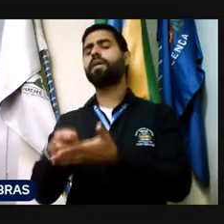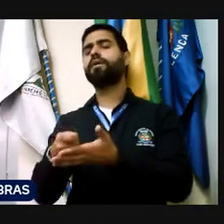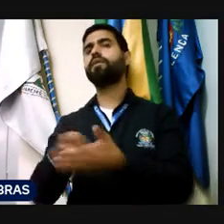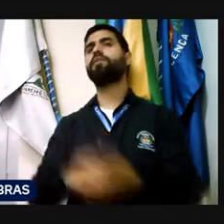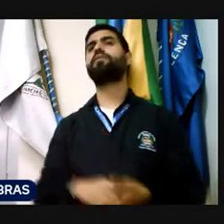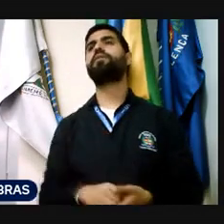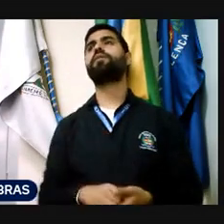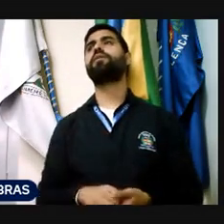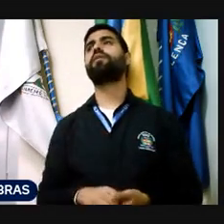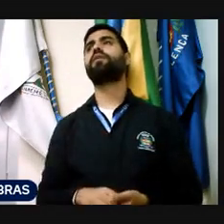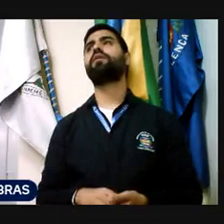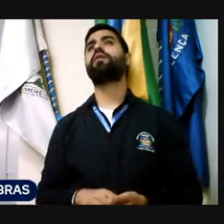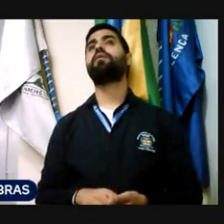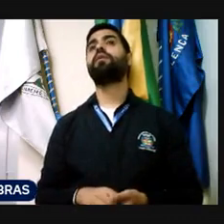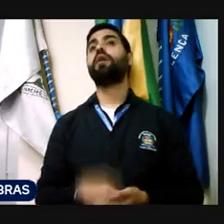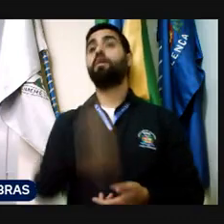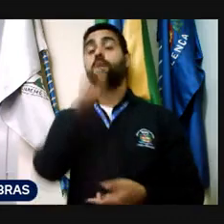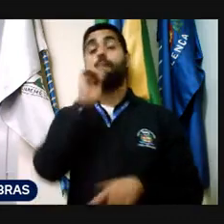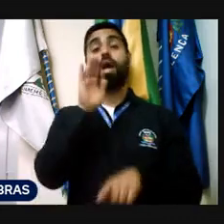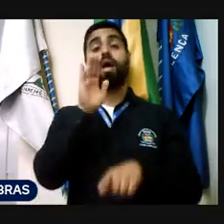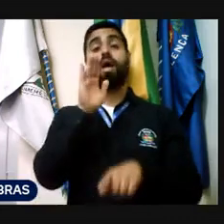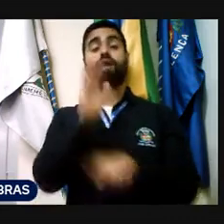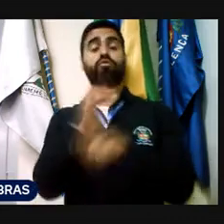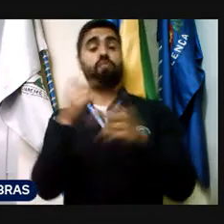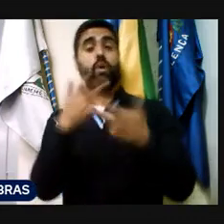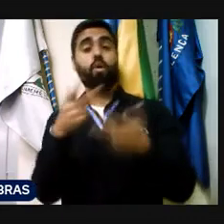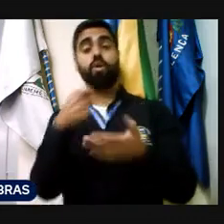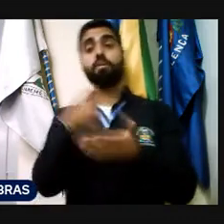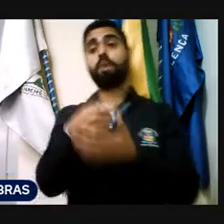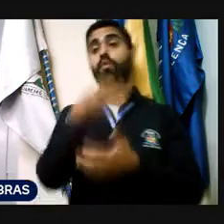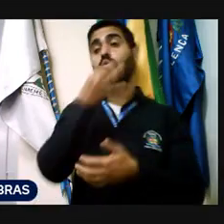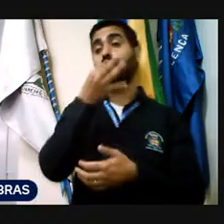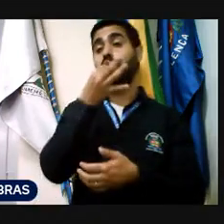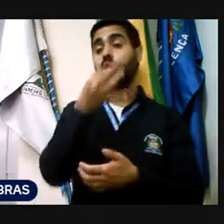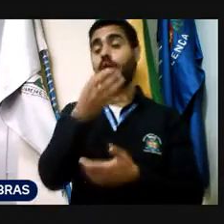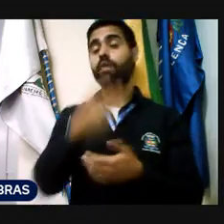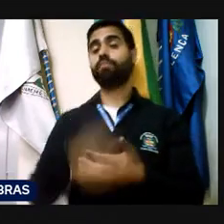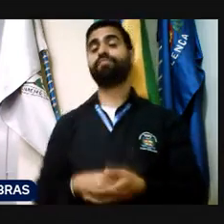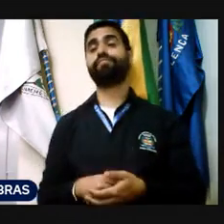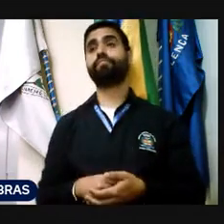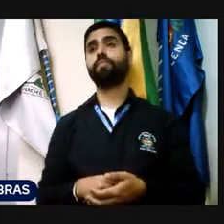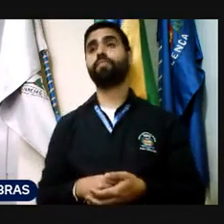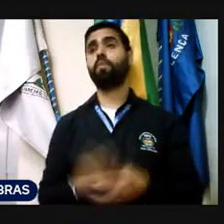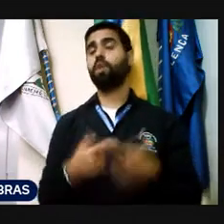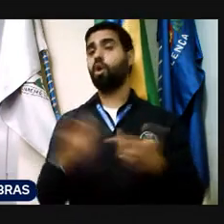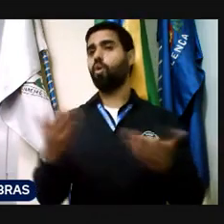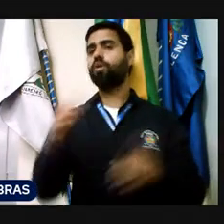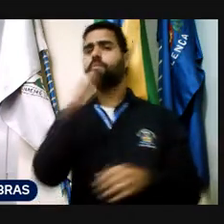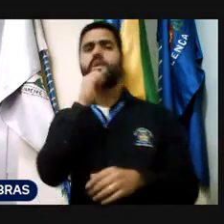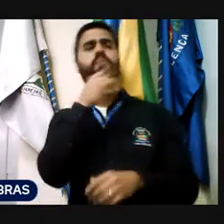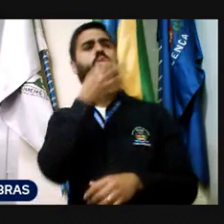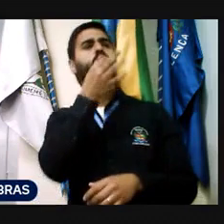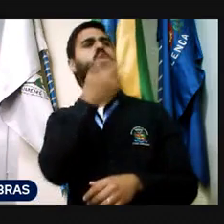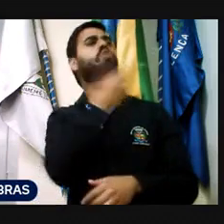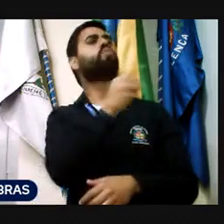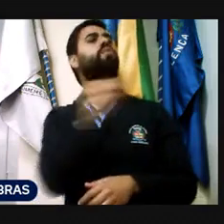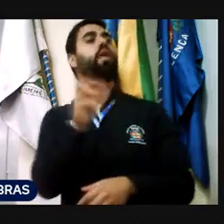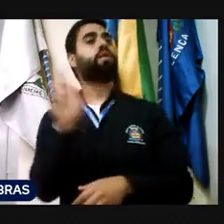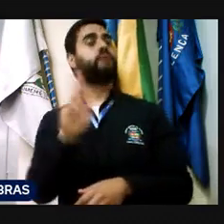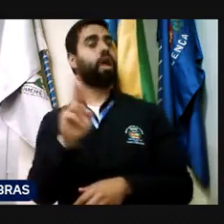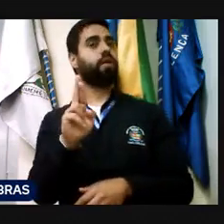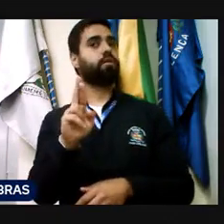paga, às vezes ajuda no campo, paga o juiz, porque hoje em dia, pensa bem, um juiz aí, 200 contos por